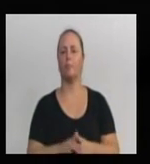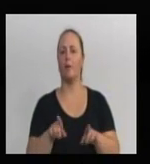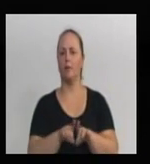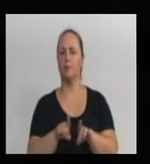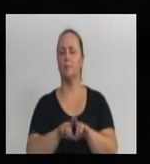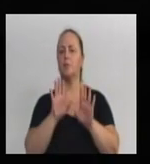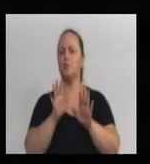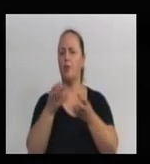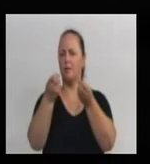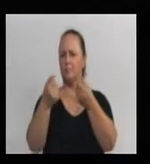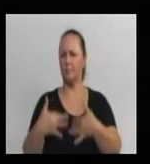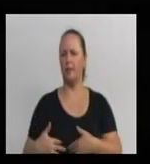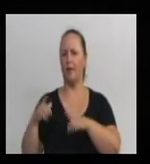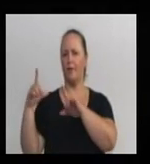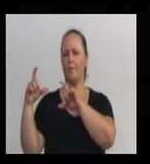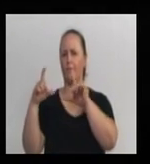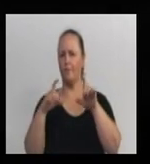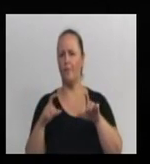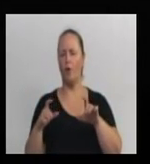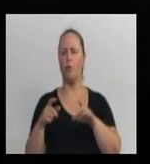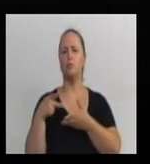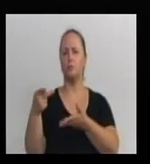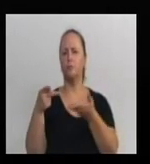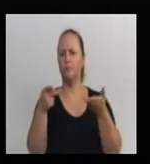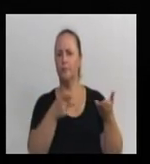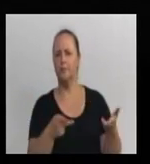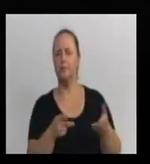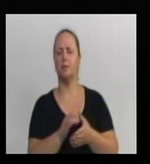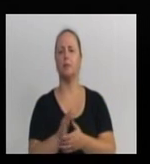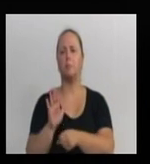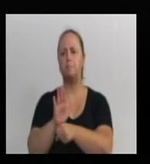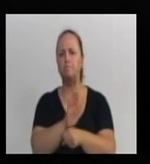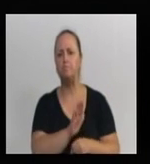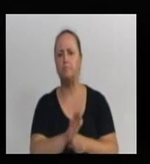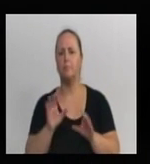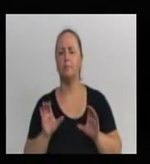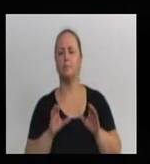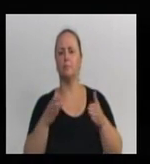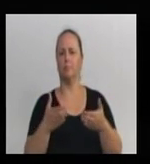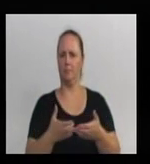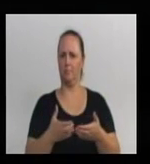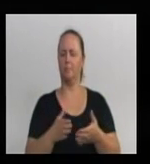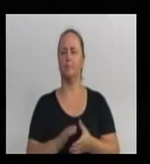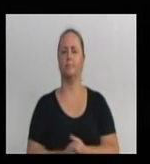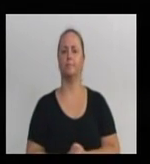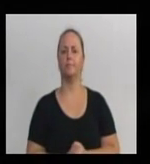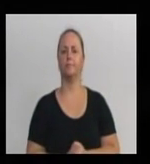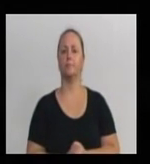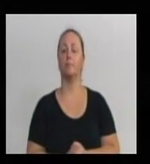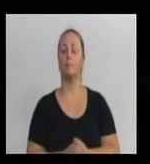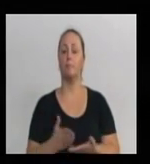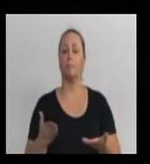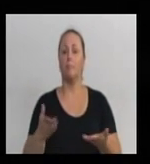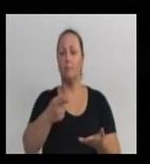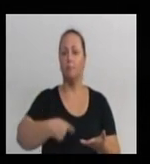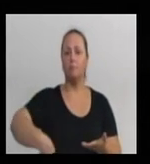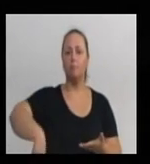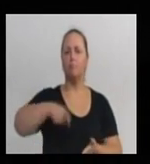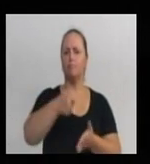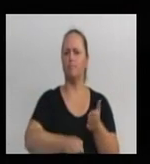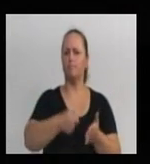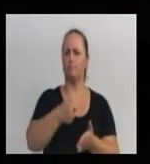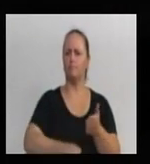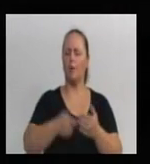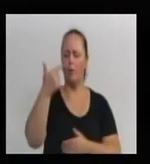quando mostrei também fotos de uma visita que fiz atendendo o chamado da comunidade, nós vamos até o fim para resolver essa